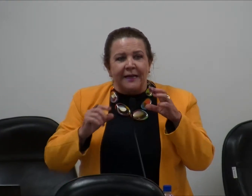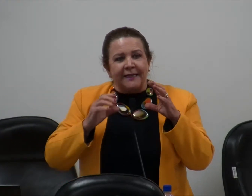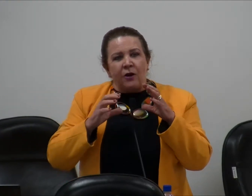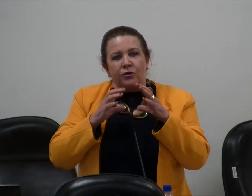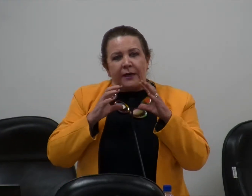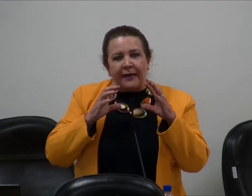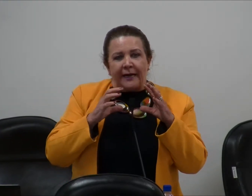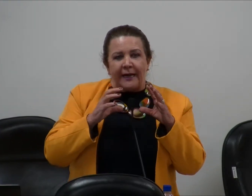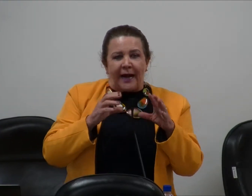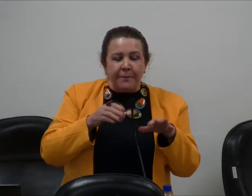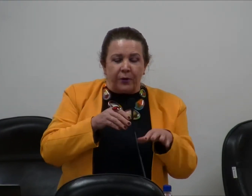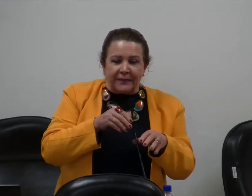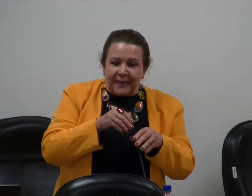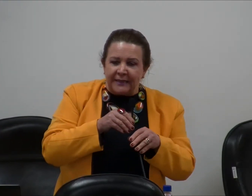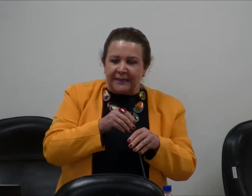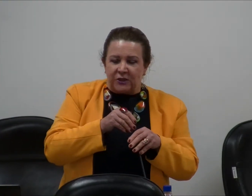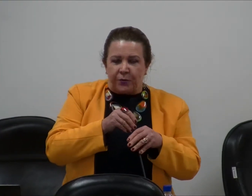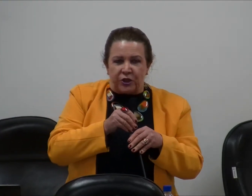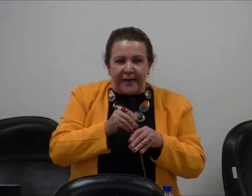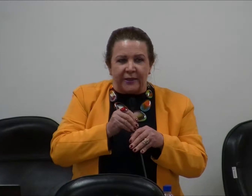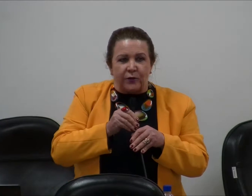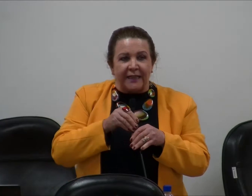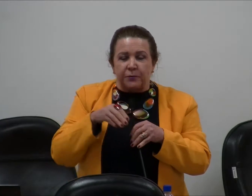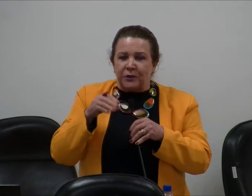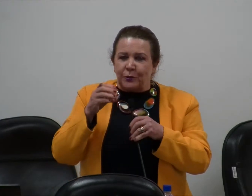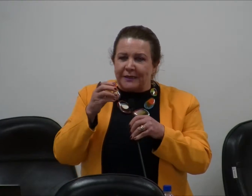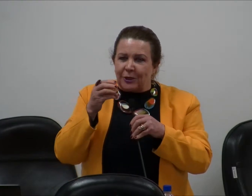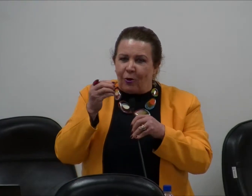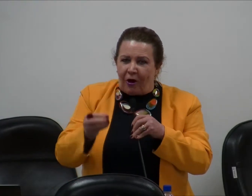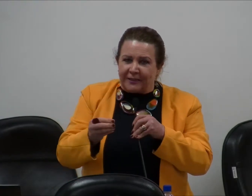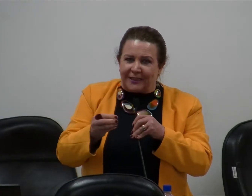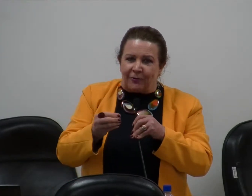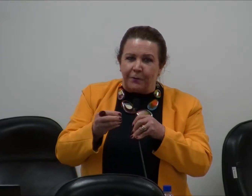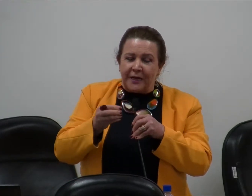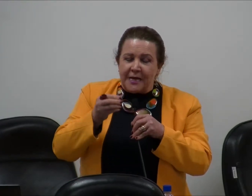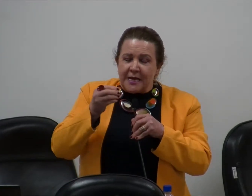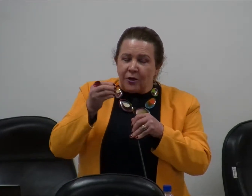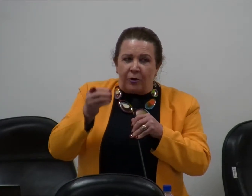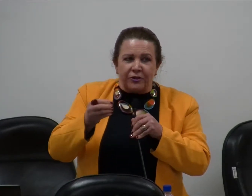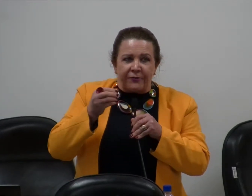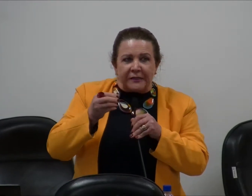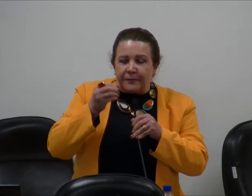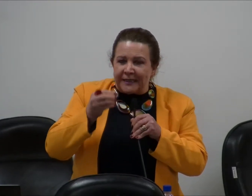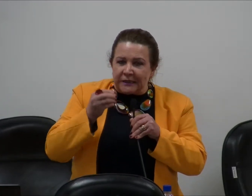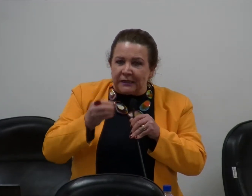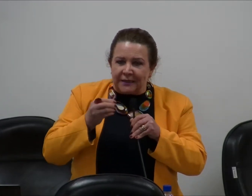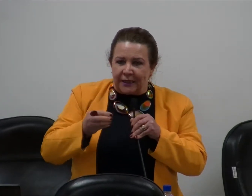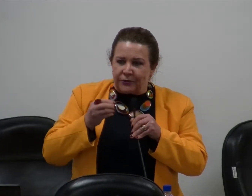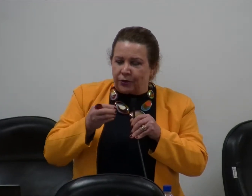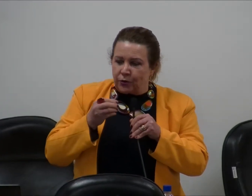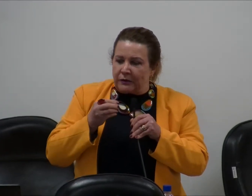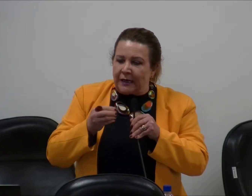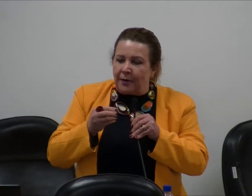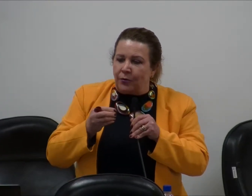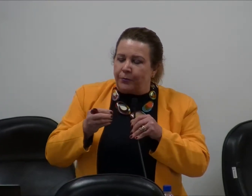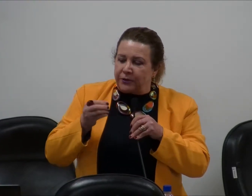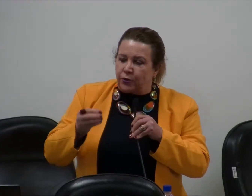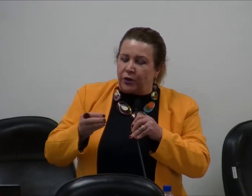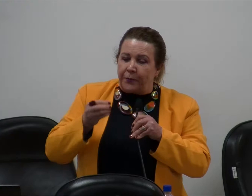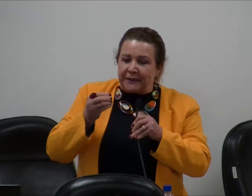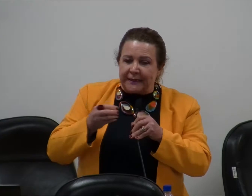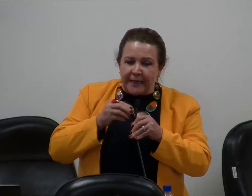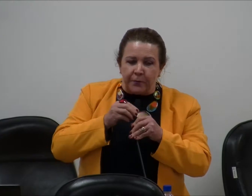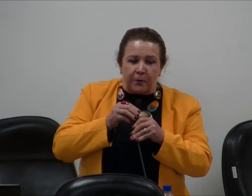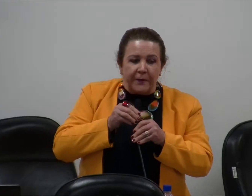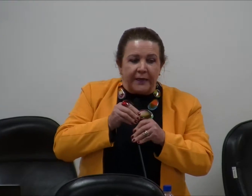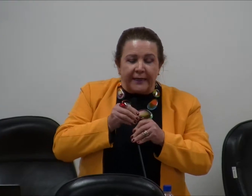também. Então, a importância desse projeto, que as pessoas gostam. Como já faz mais de 30 anos que eu estou no ramo, pastor,